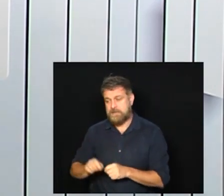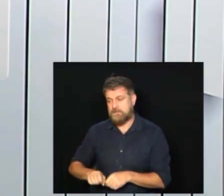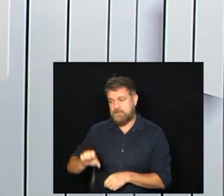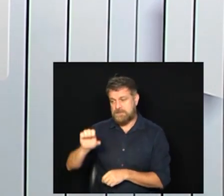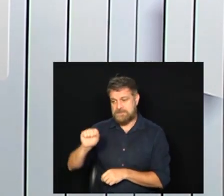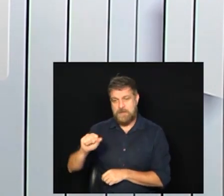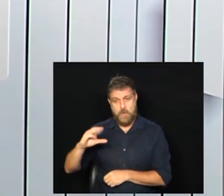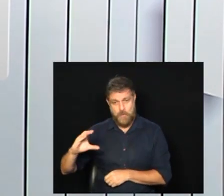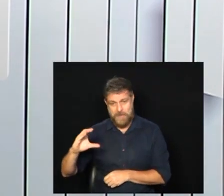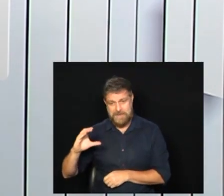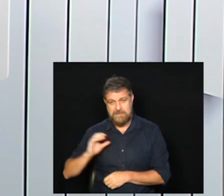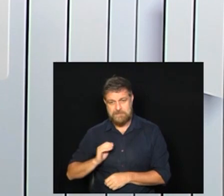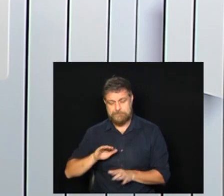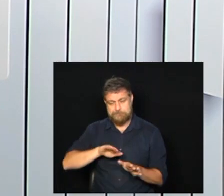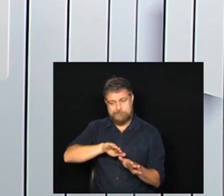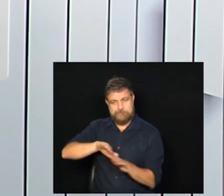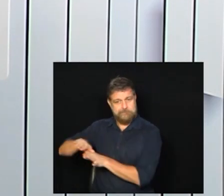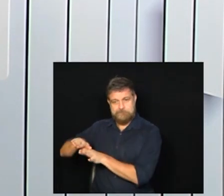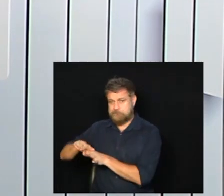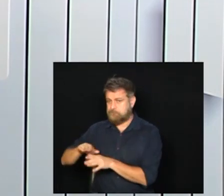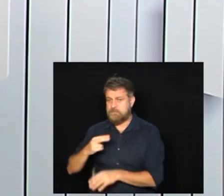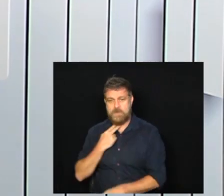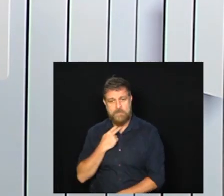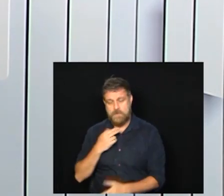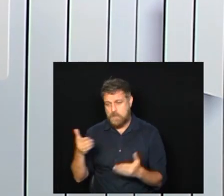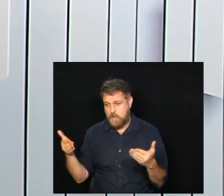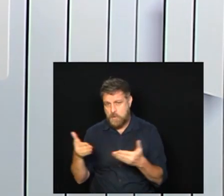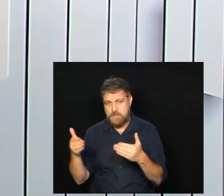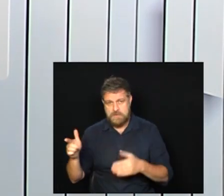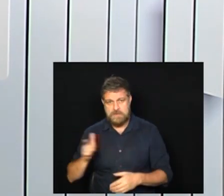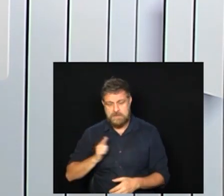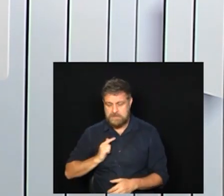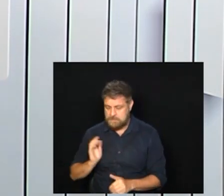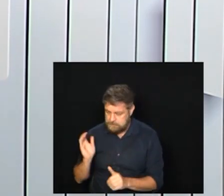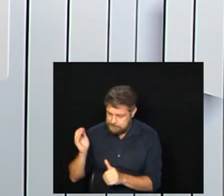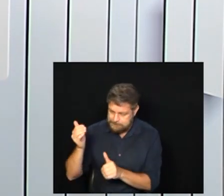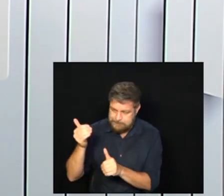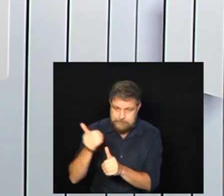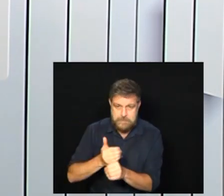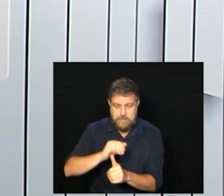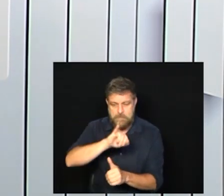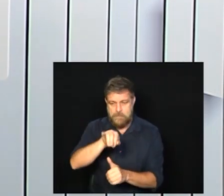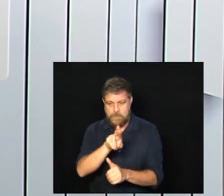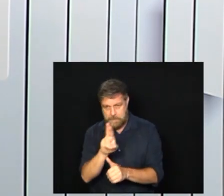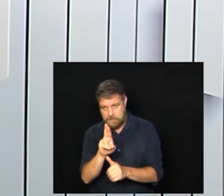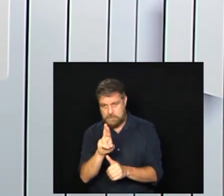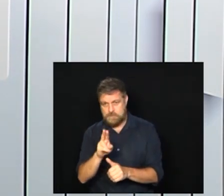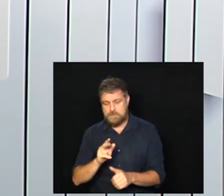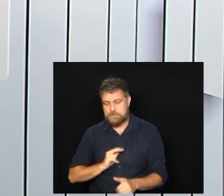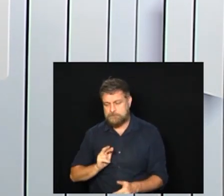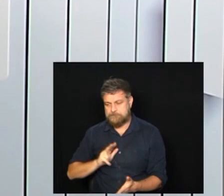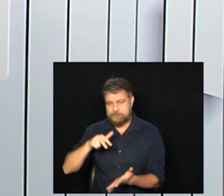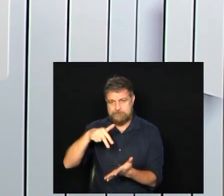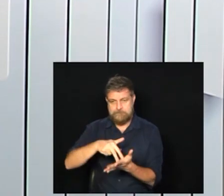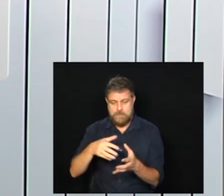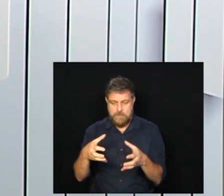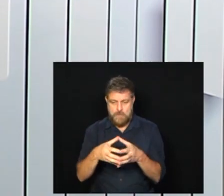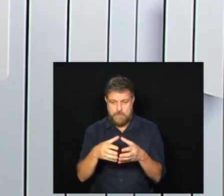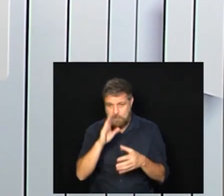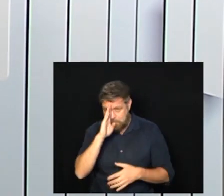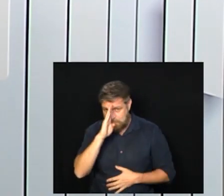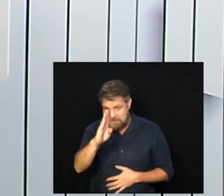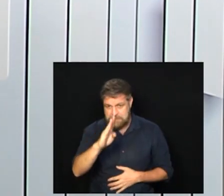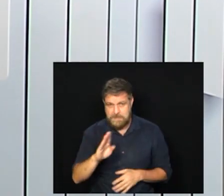Corrêa, então é o volante que não atua hoje, então Marco Júnior deve garantir a sua sequência entre os titulares e aí